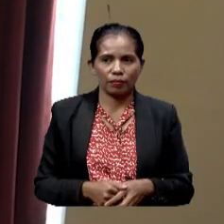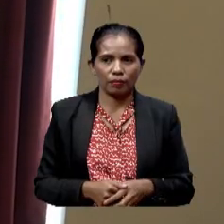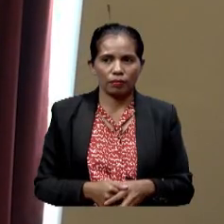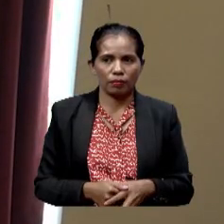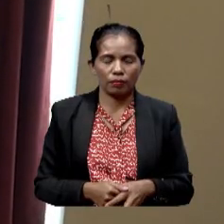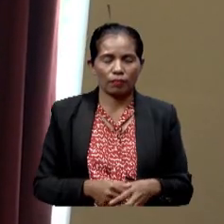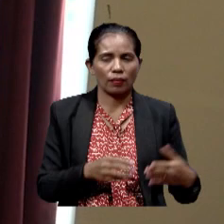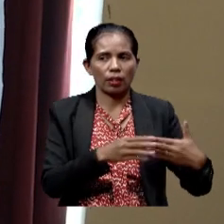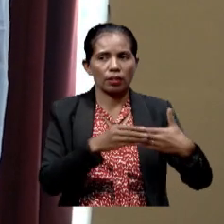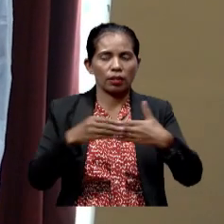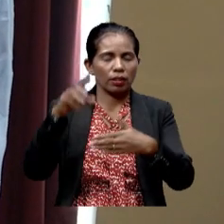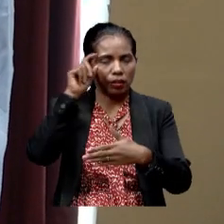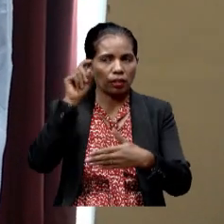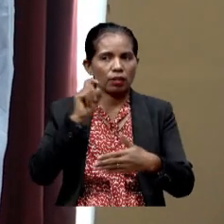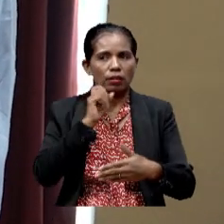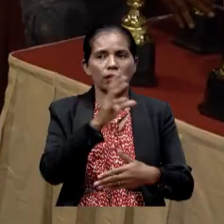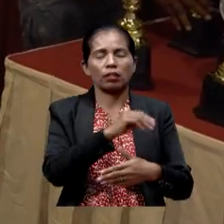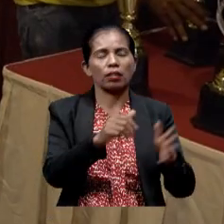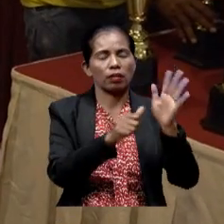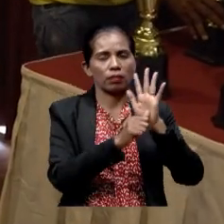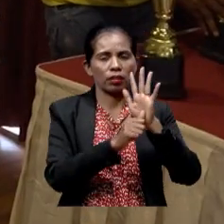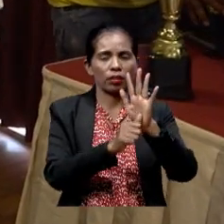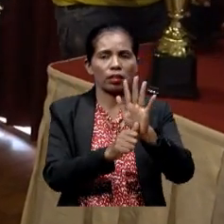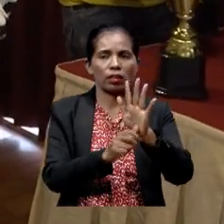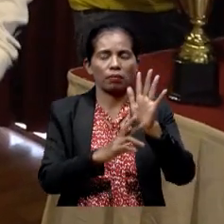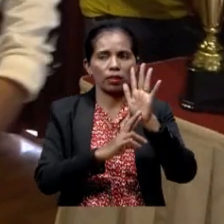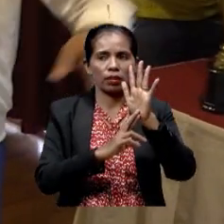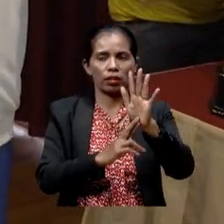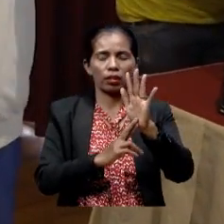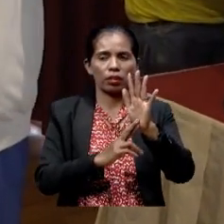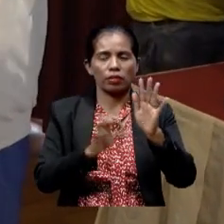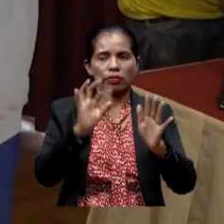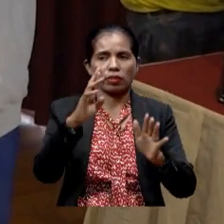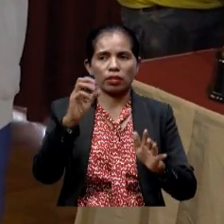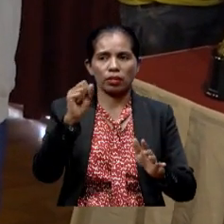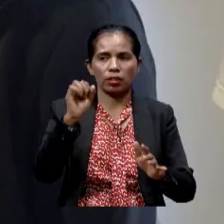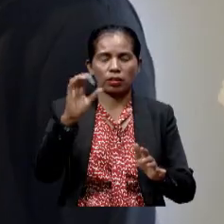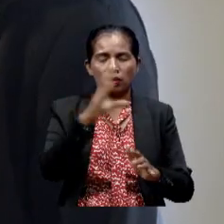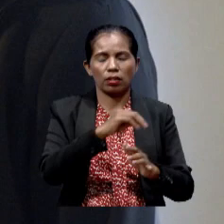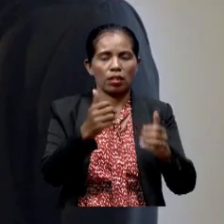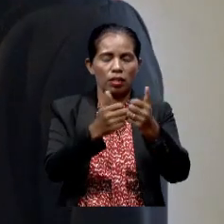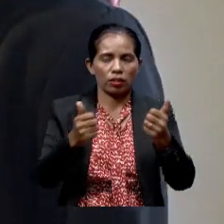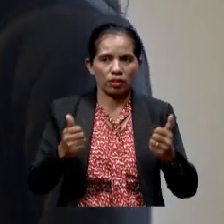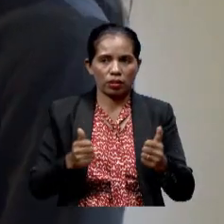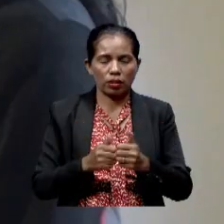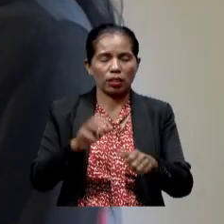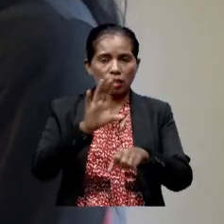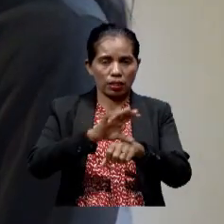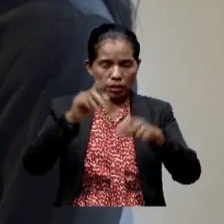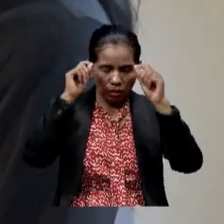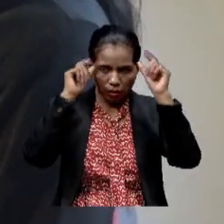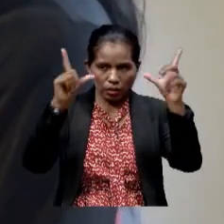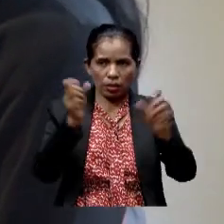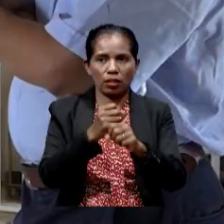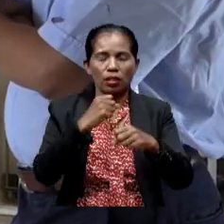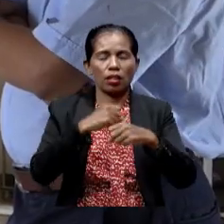Líder nacional Kairala Sanan Gusmão nebe representa o si Francisco Calboadilai, hamutuko Associação Turismo Religioso Timor-Leste, se